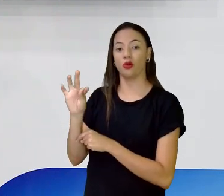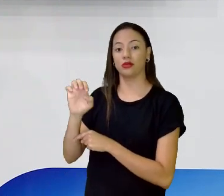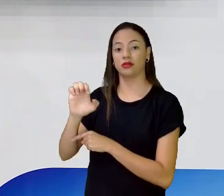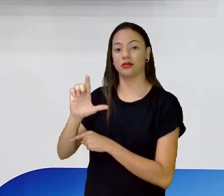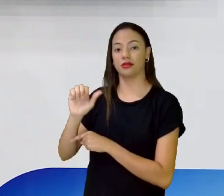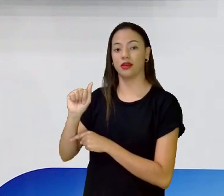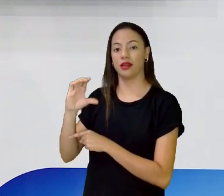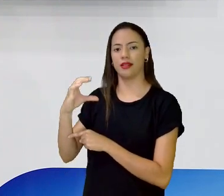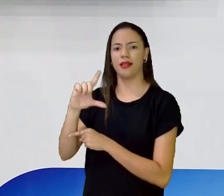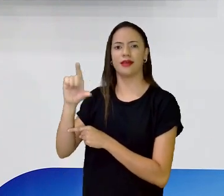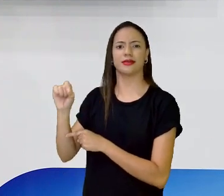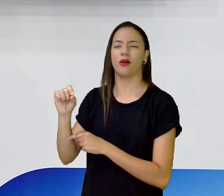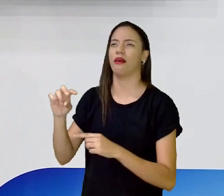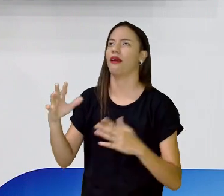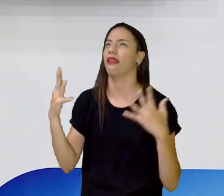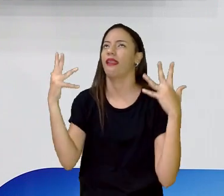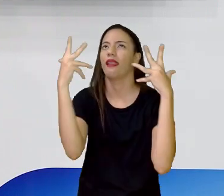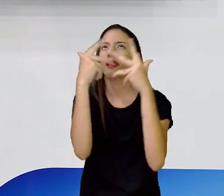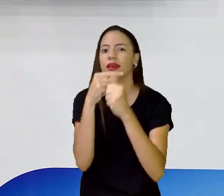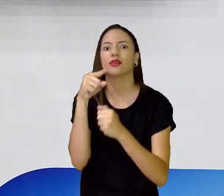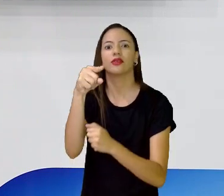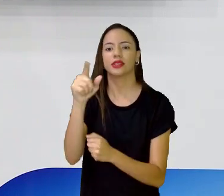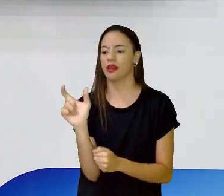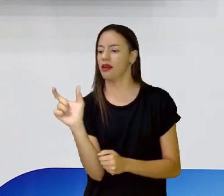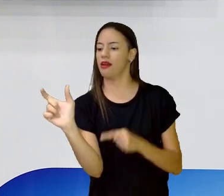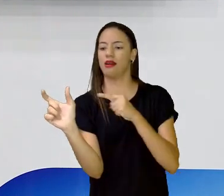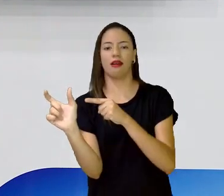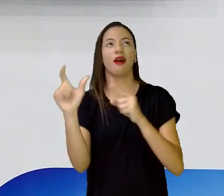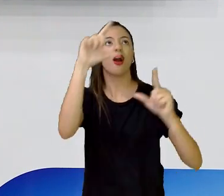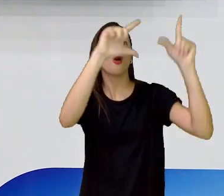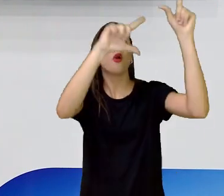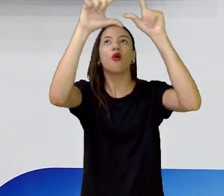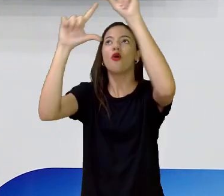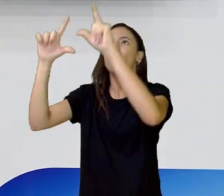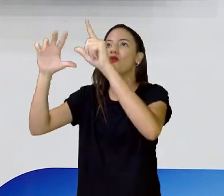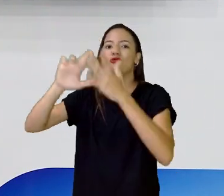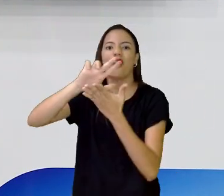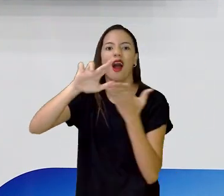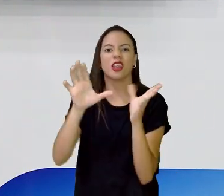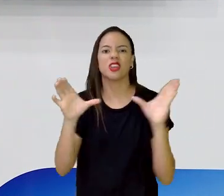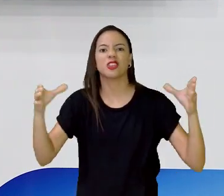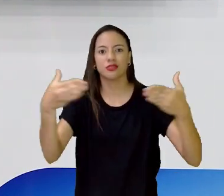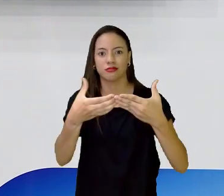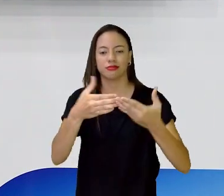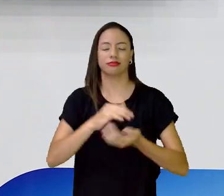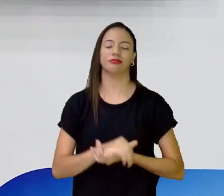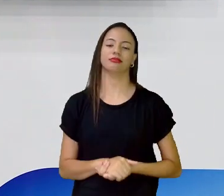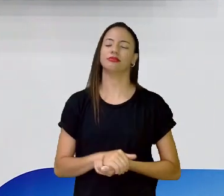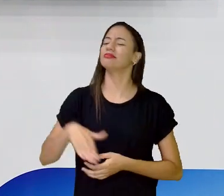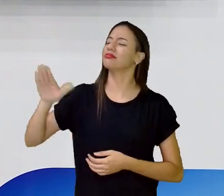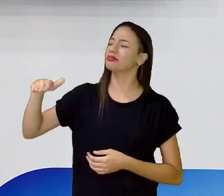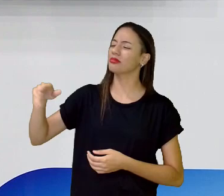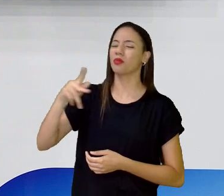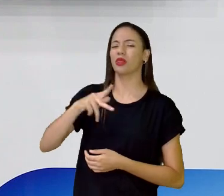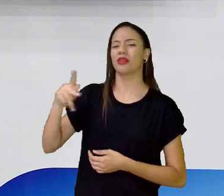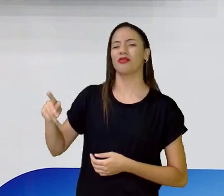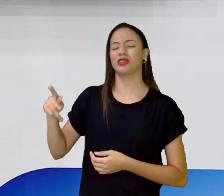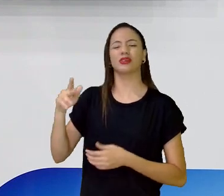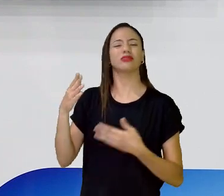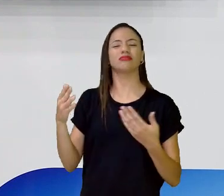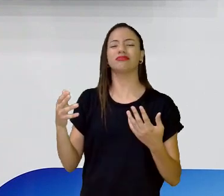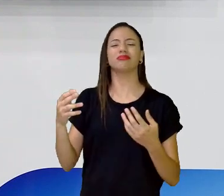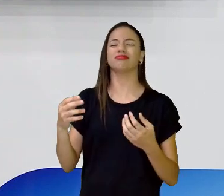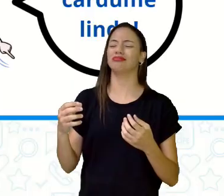linda. Constelação, você já sabe que são muitas estrelas juntas, tá? Então, professora Casey, qual é a definição